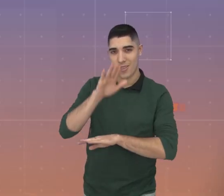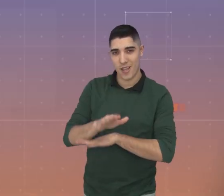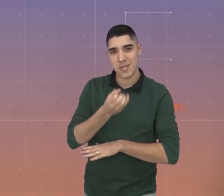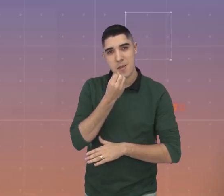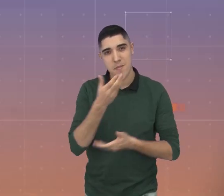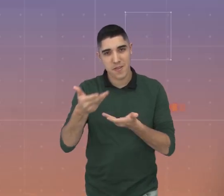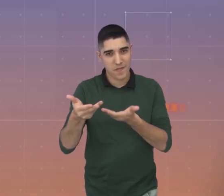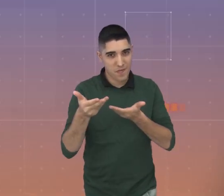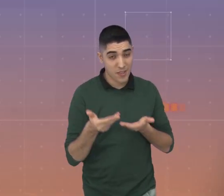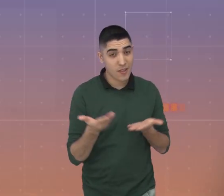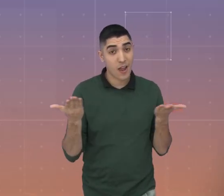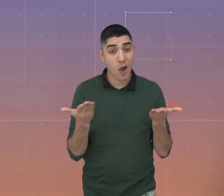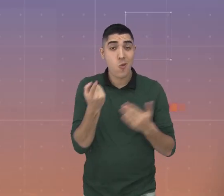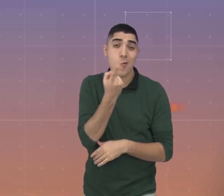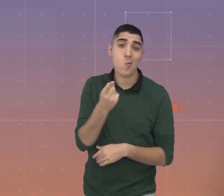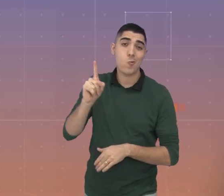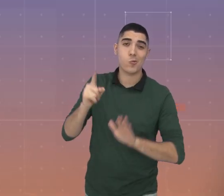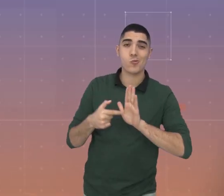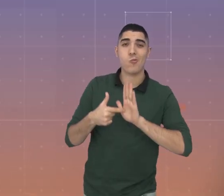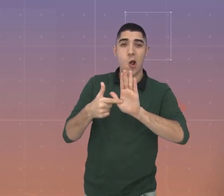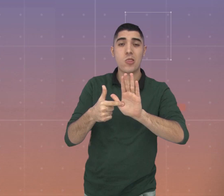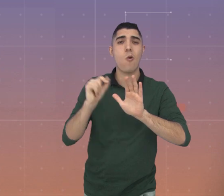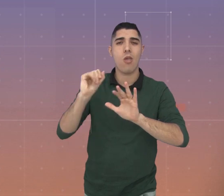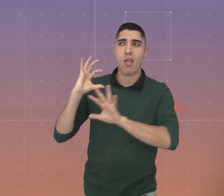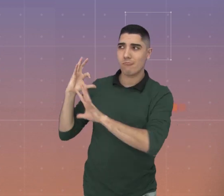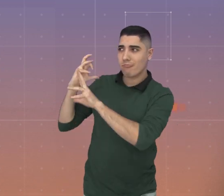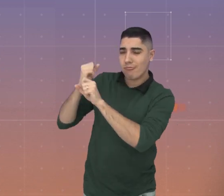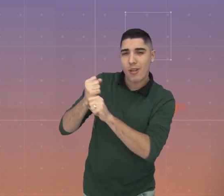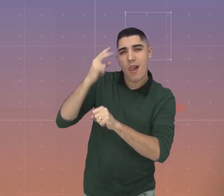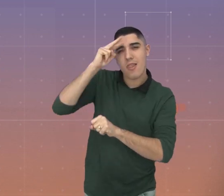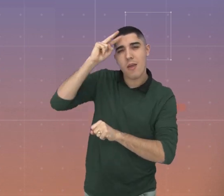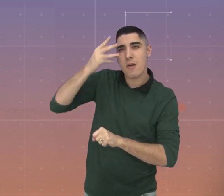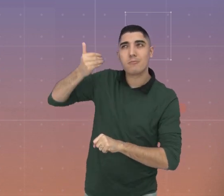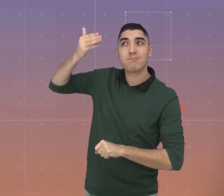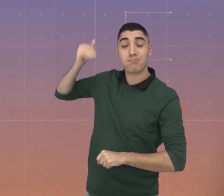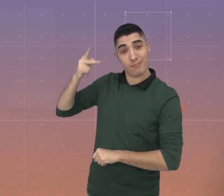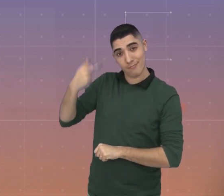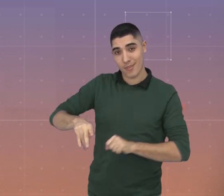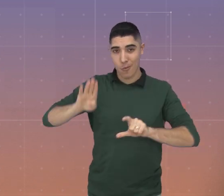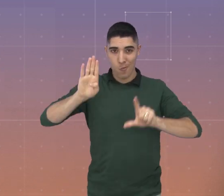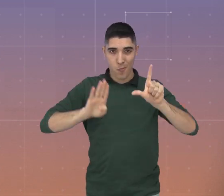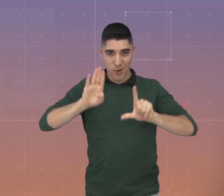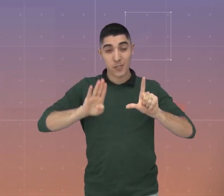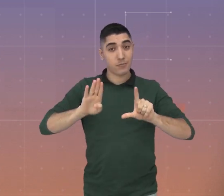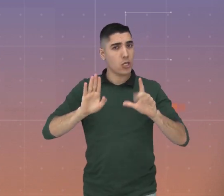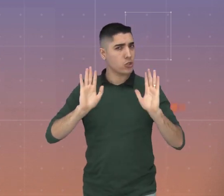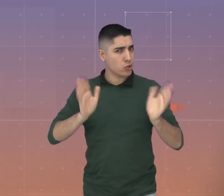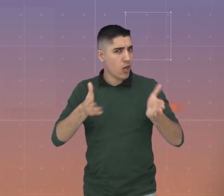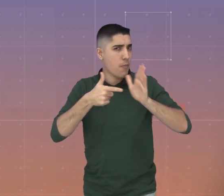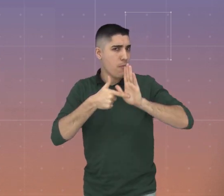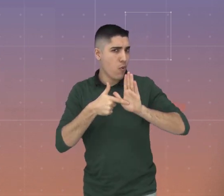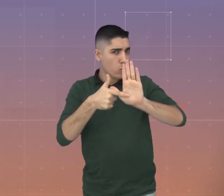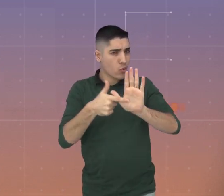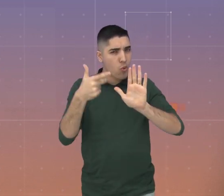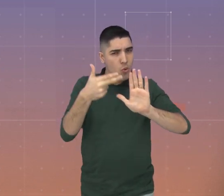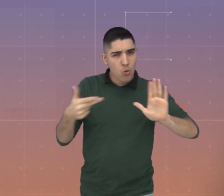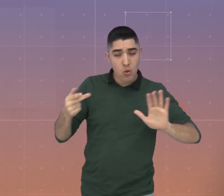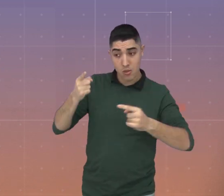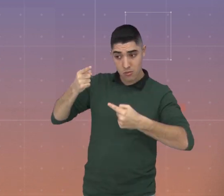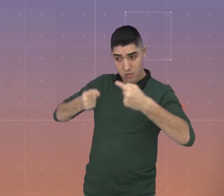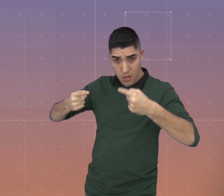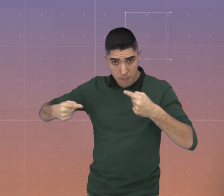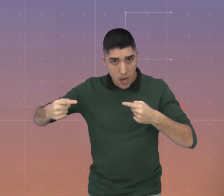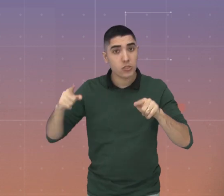Boa tarde, seja bem-vindo ao último episódio da retrospectiva do Boletim Legislativo. Aqui a gente relembrou os